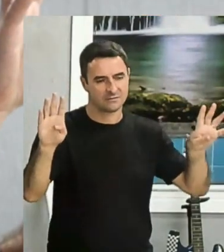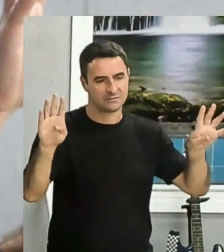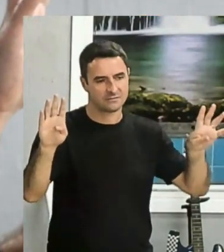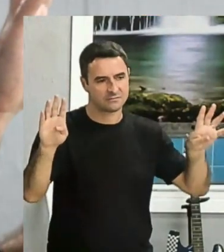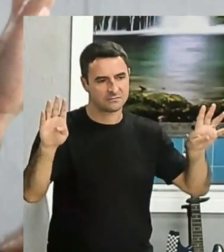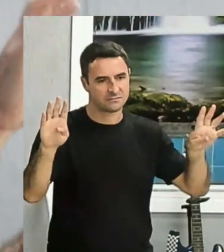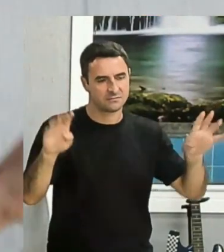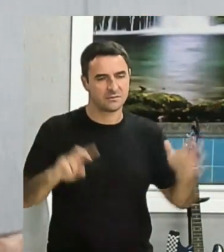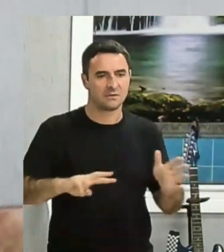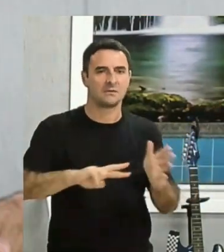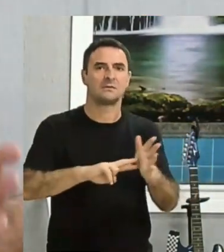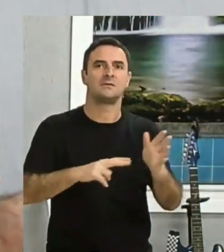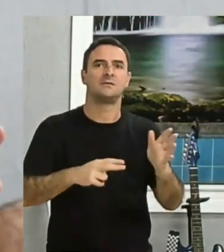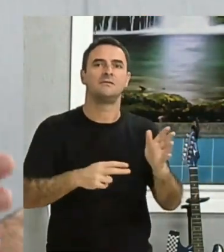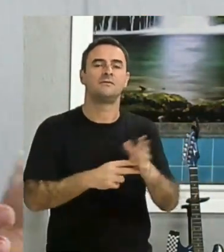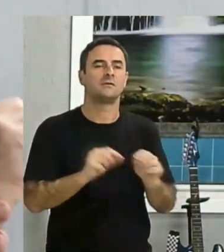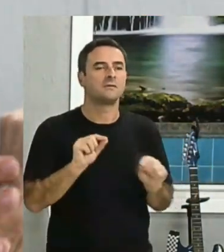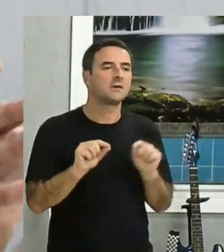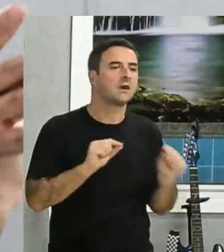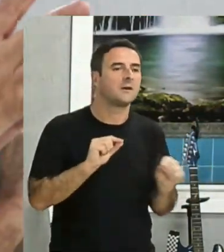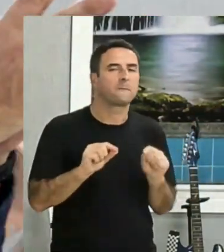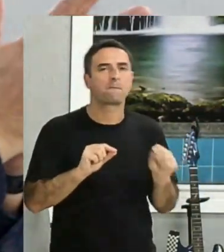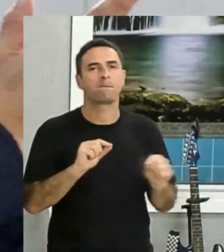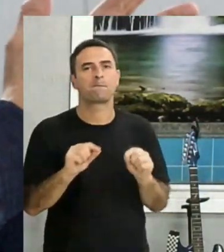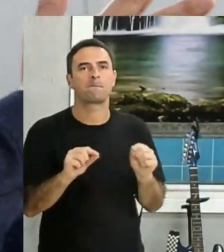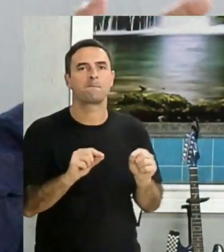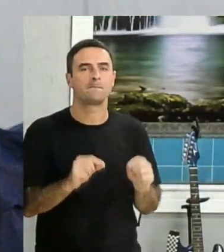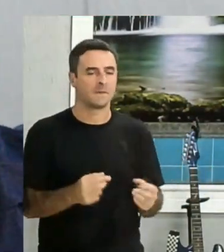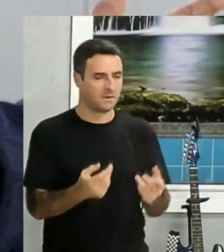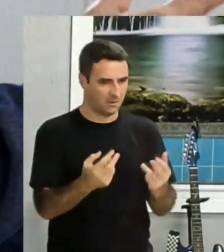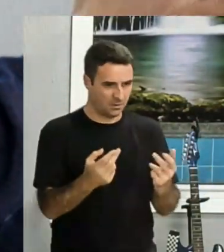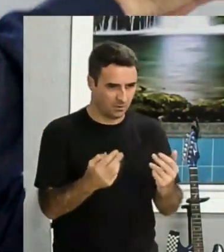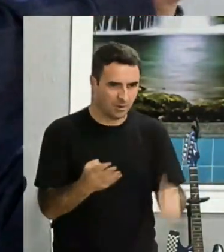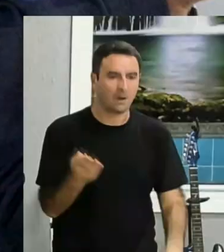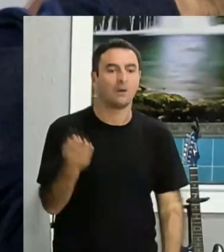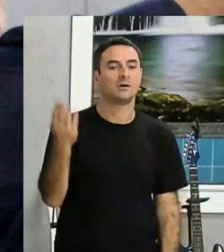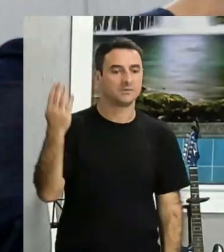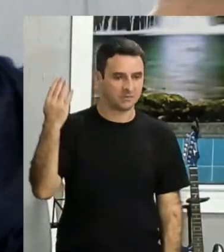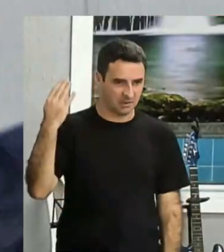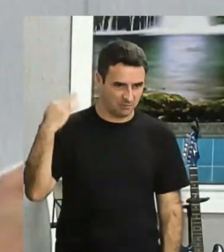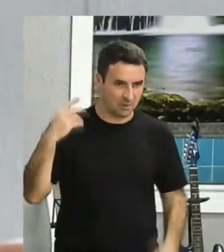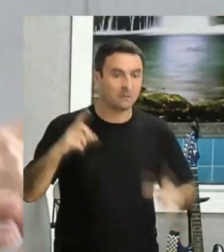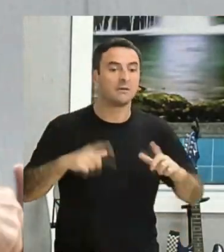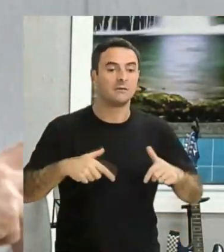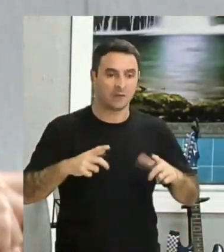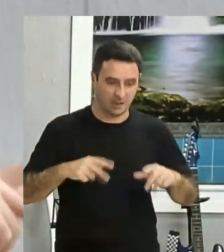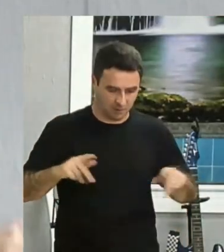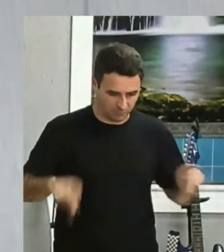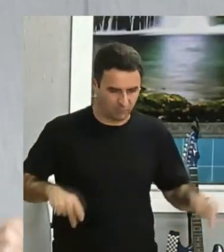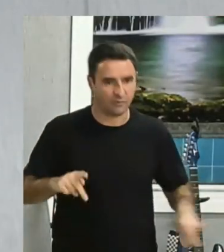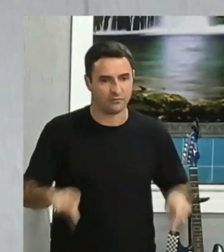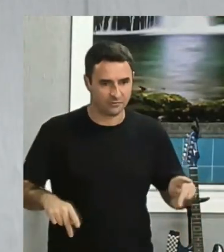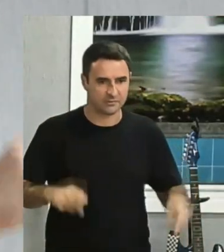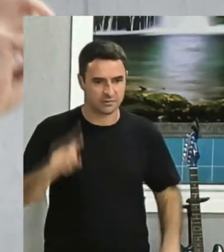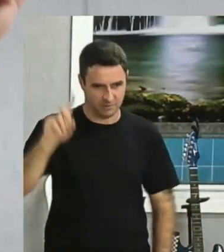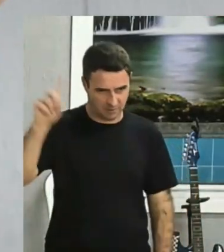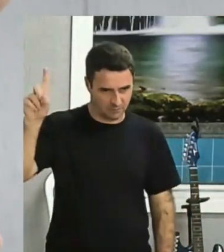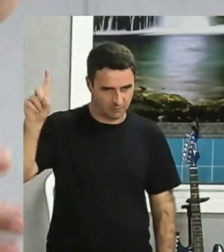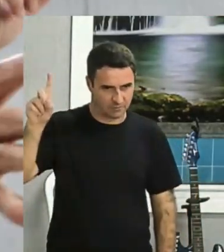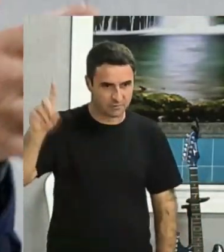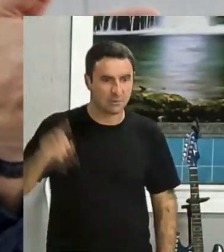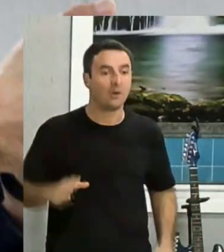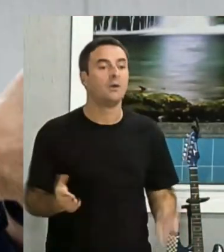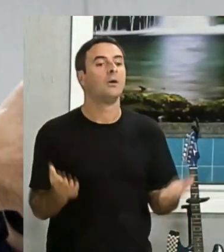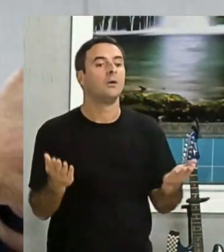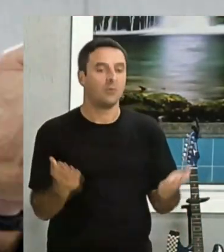isso que significa o seguinte: da mesma forma como antigamente Israel era o povo de Deus, a igreja hoje